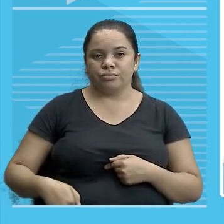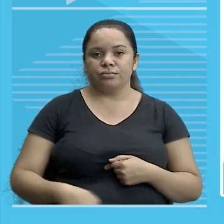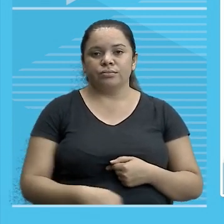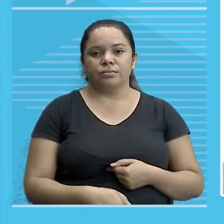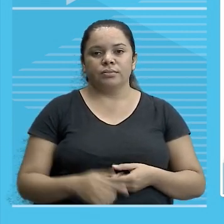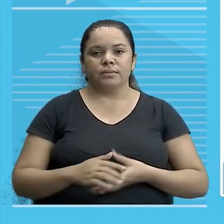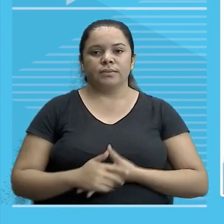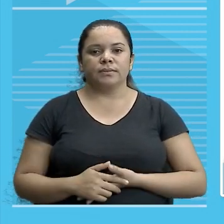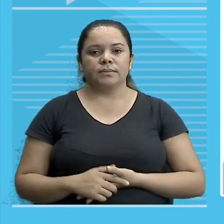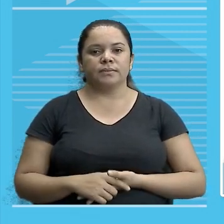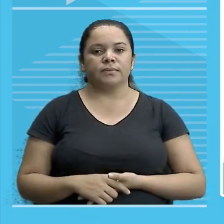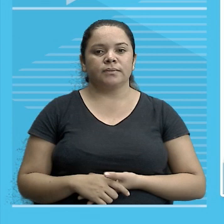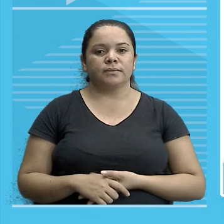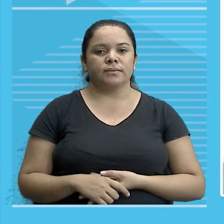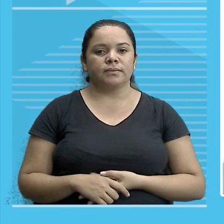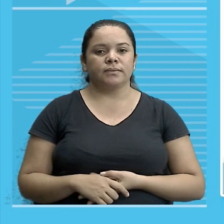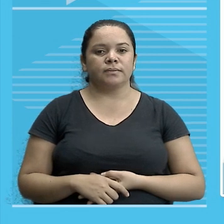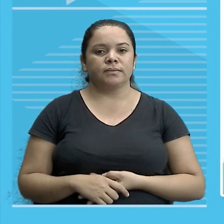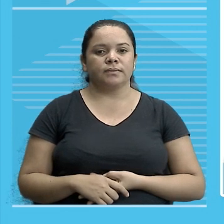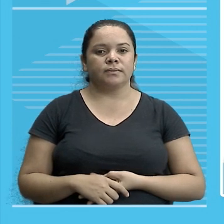Só no intestino delgado.